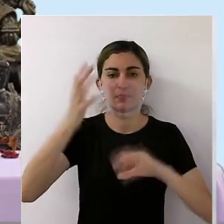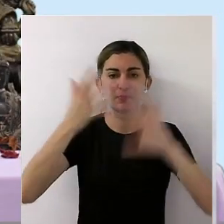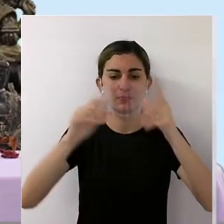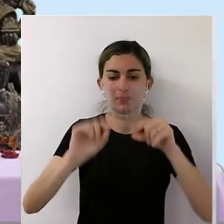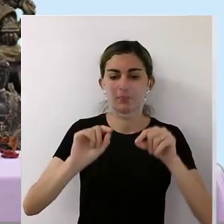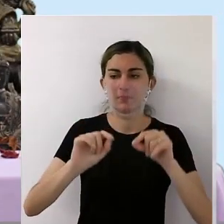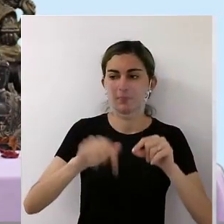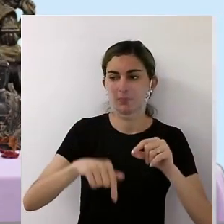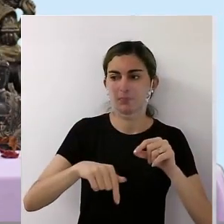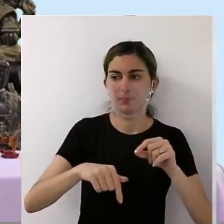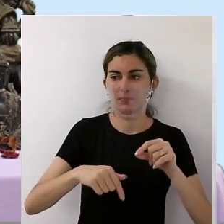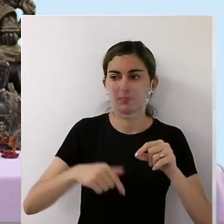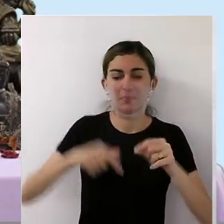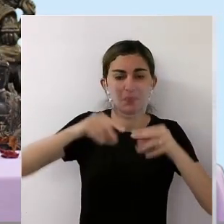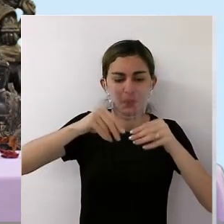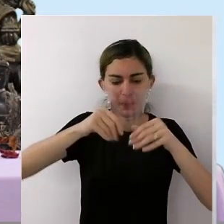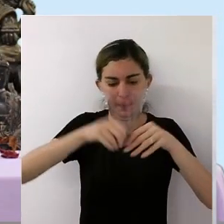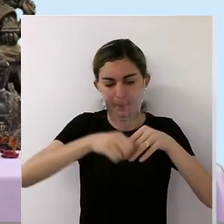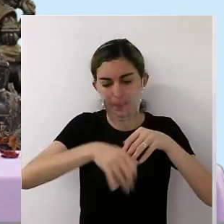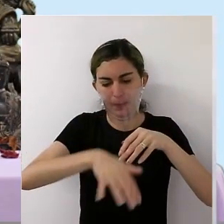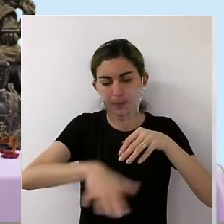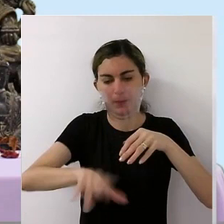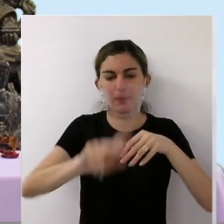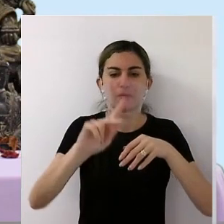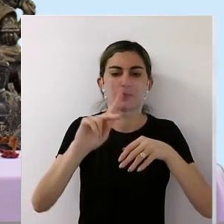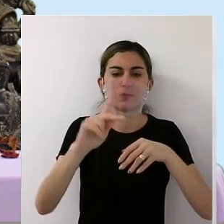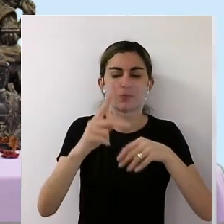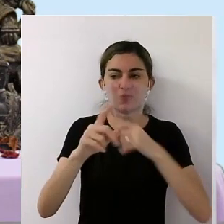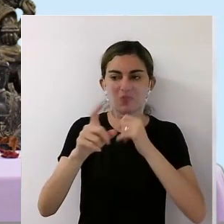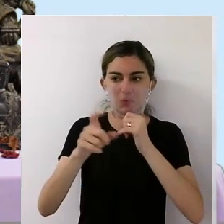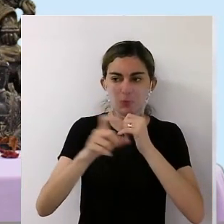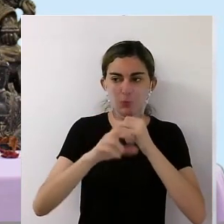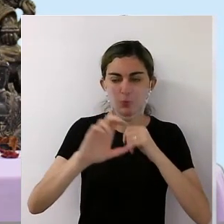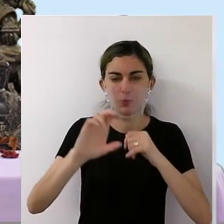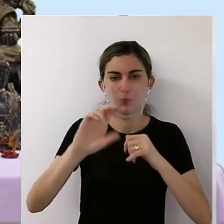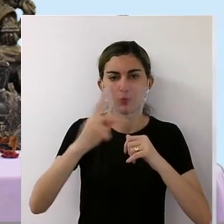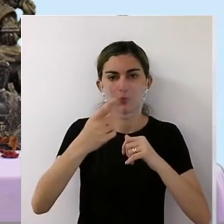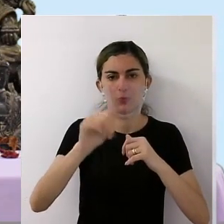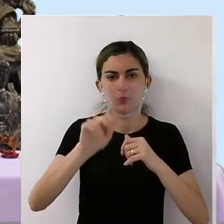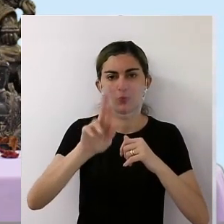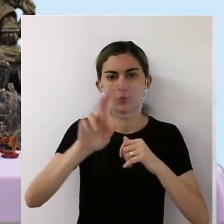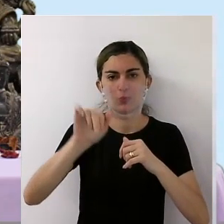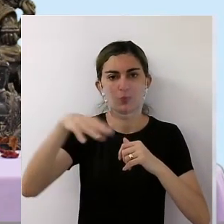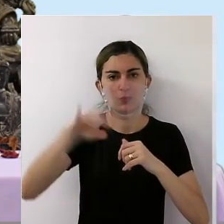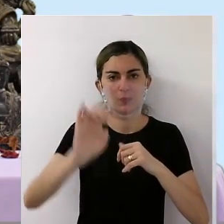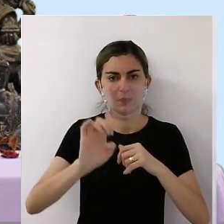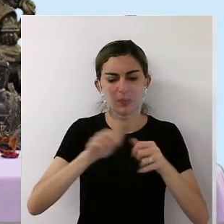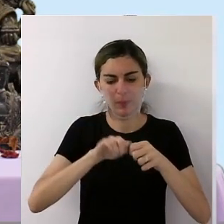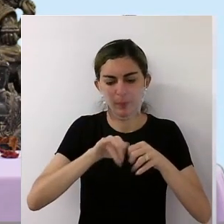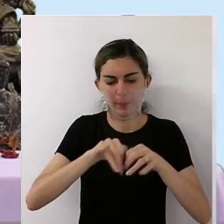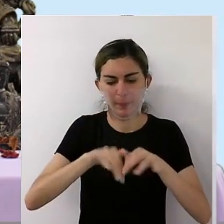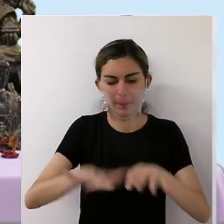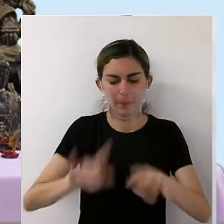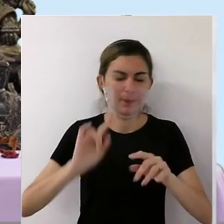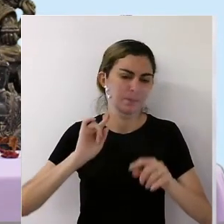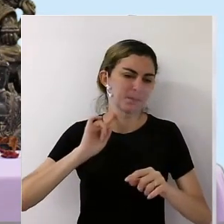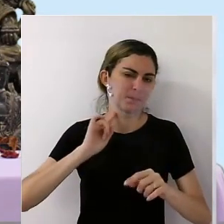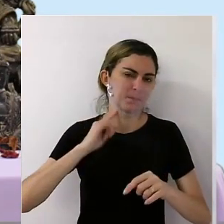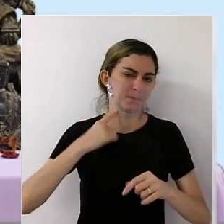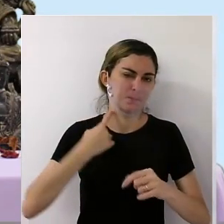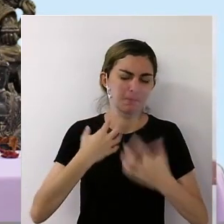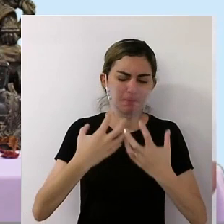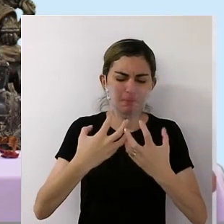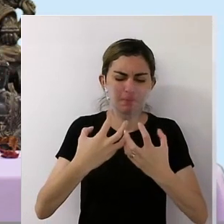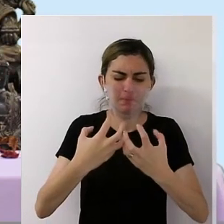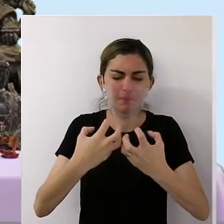a questão do líquido, que é o chorume. Esse chorume, ele vai poluir o